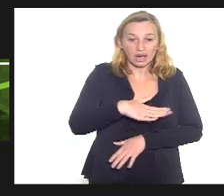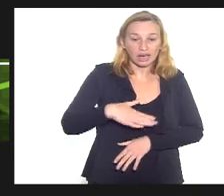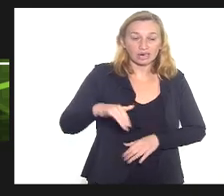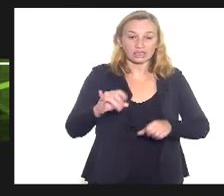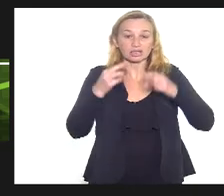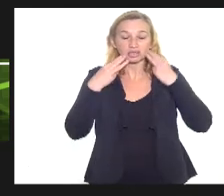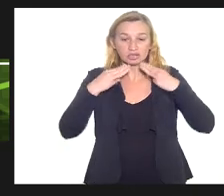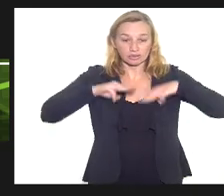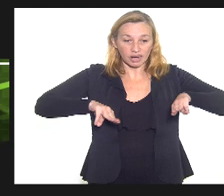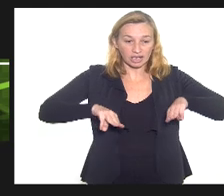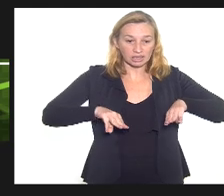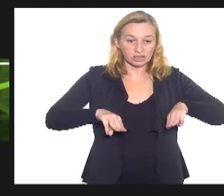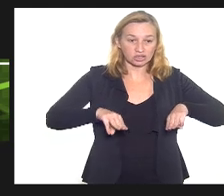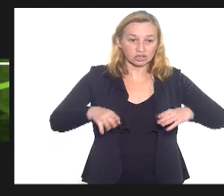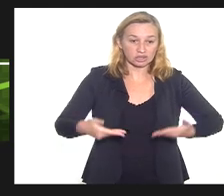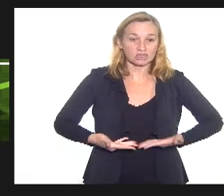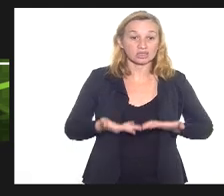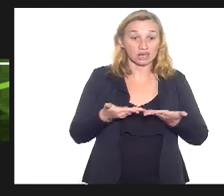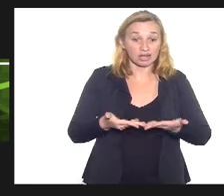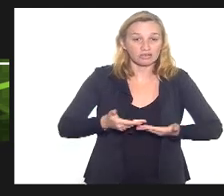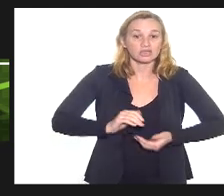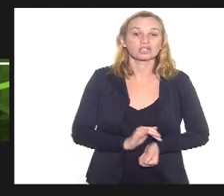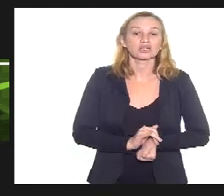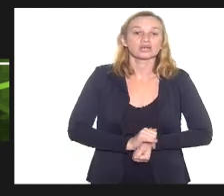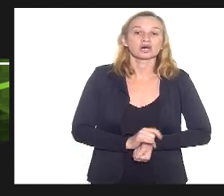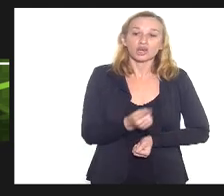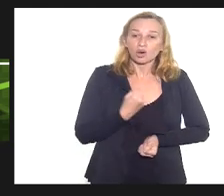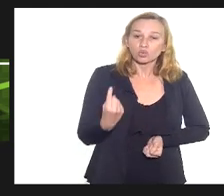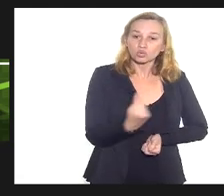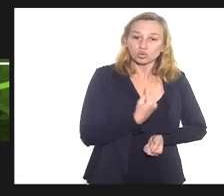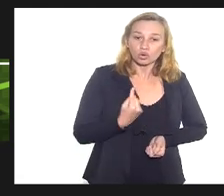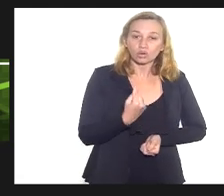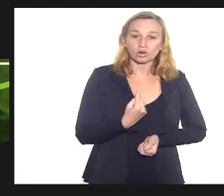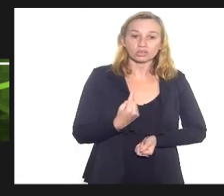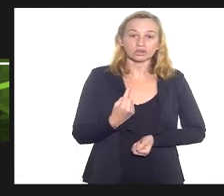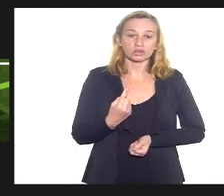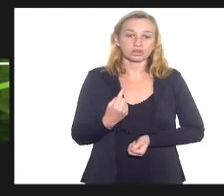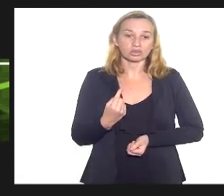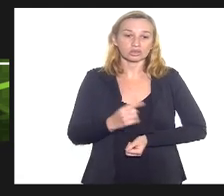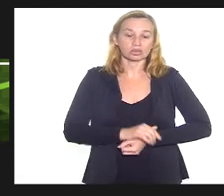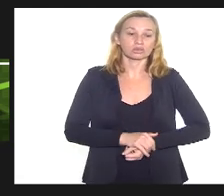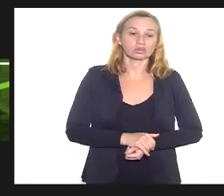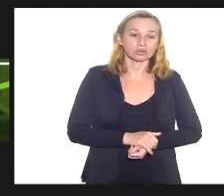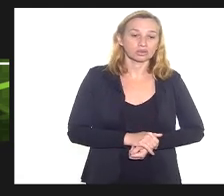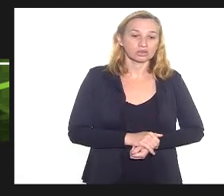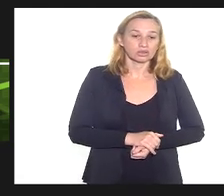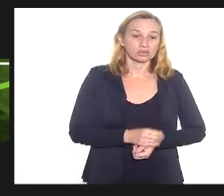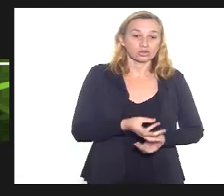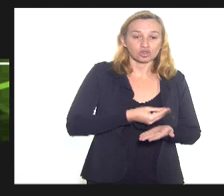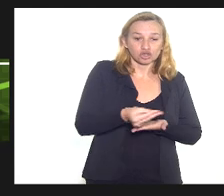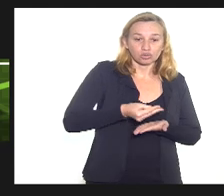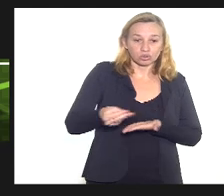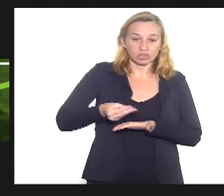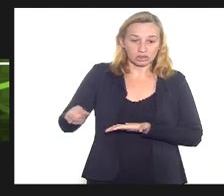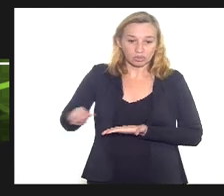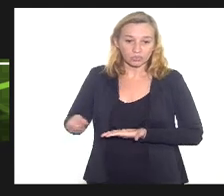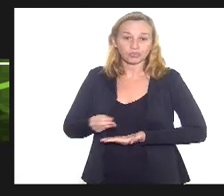marketing e services, que nós chamamos, que é o nosso downstream, a parte da distribuição.